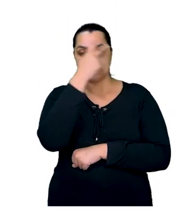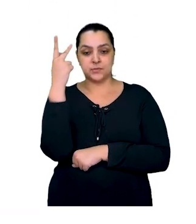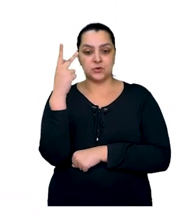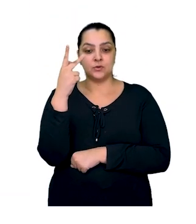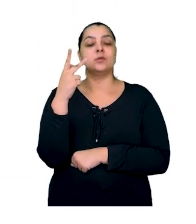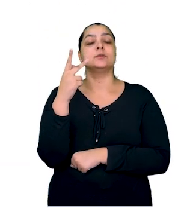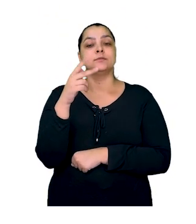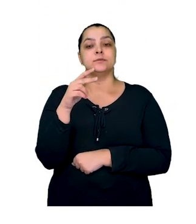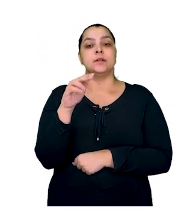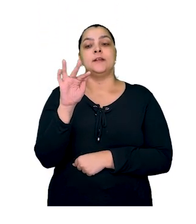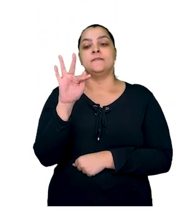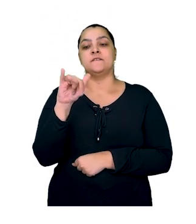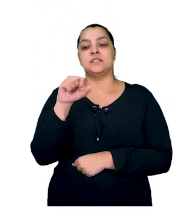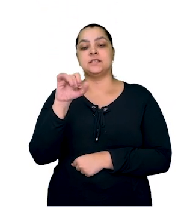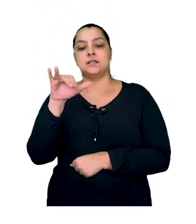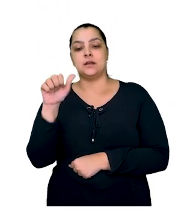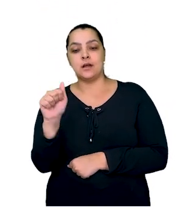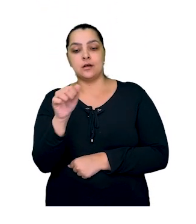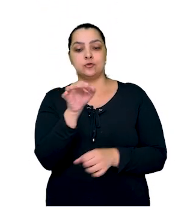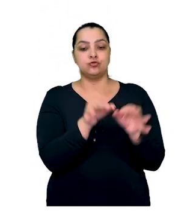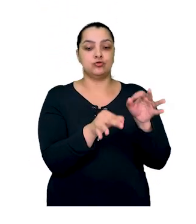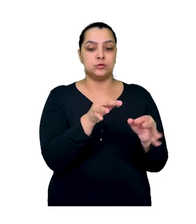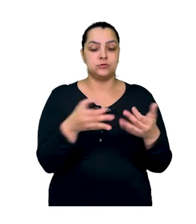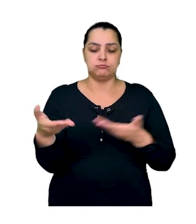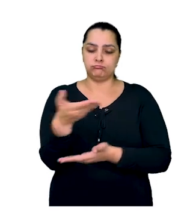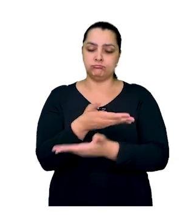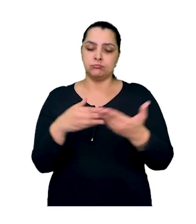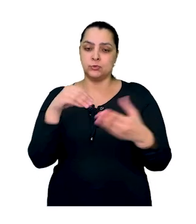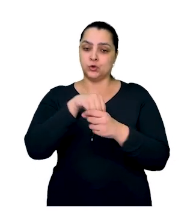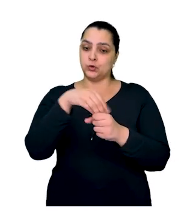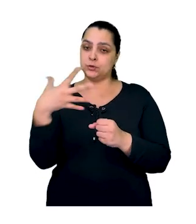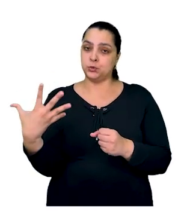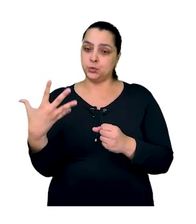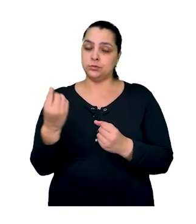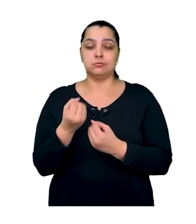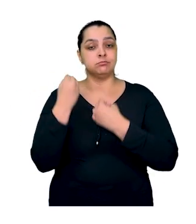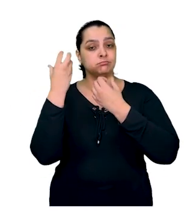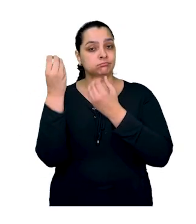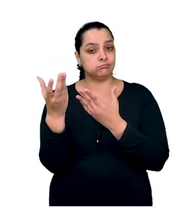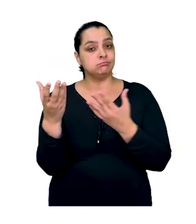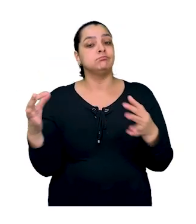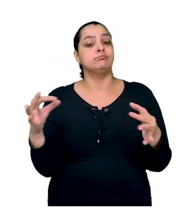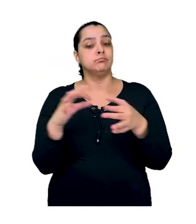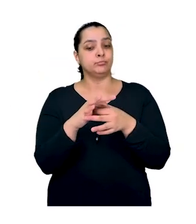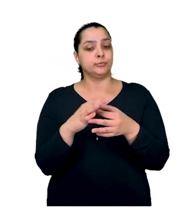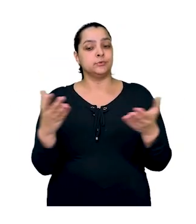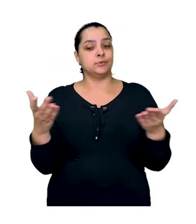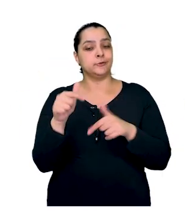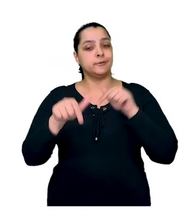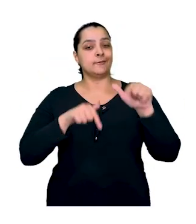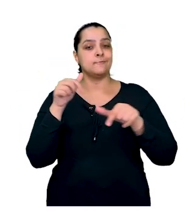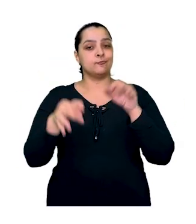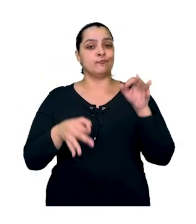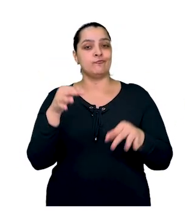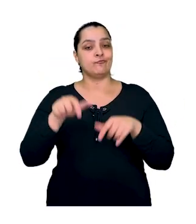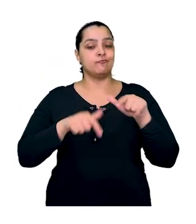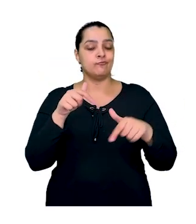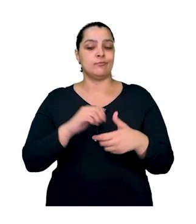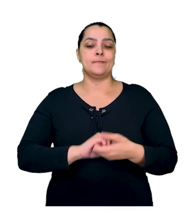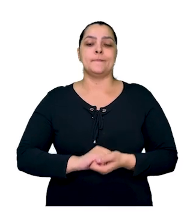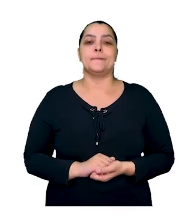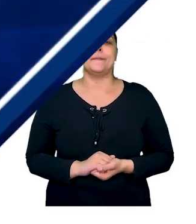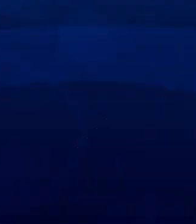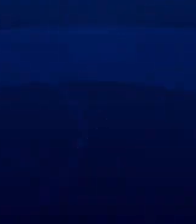pessoas físicas e jurídicas e permite o compartilhamento de conteúdos e informações ligados à atuação da Justiça do